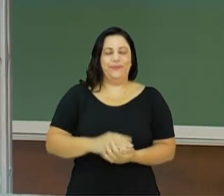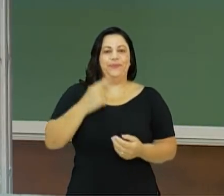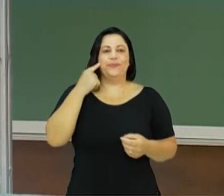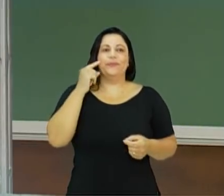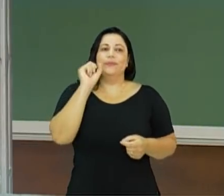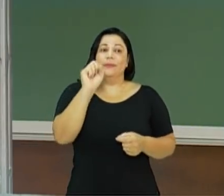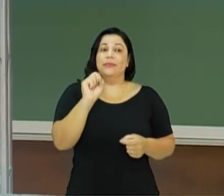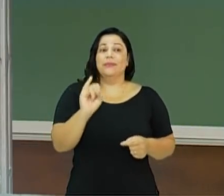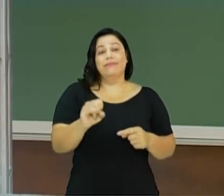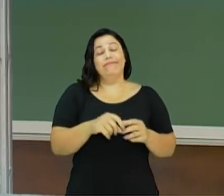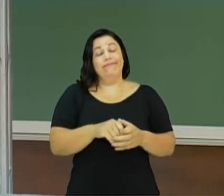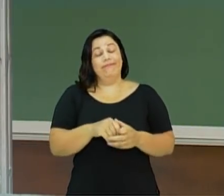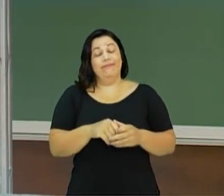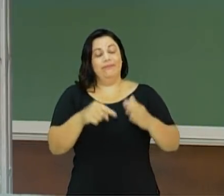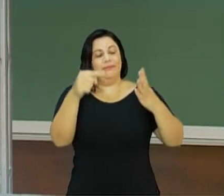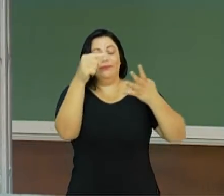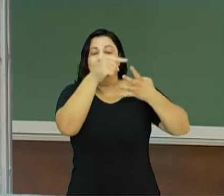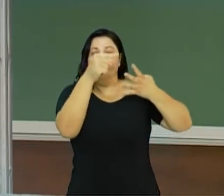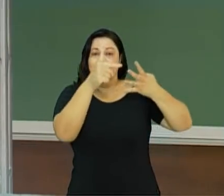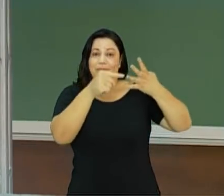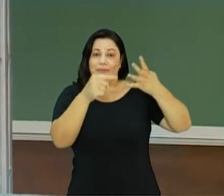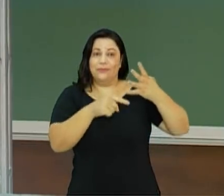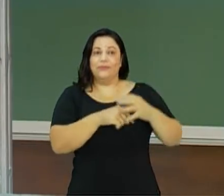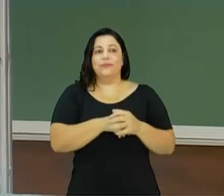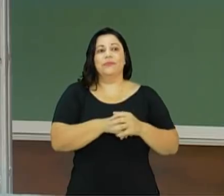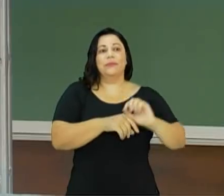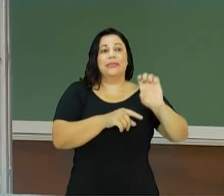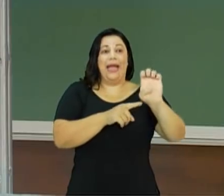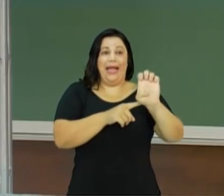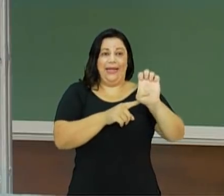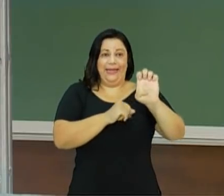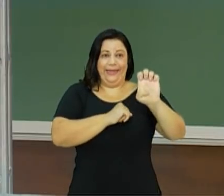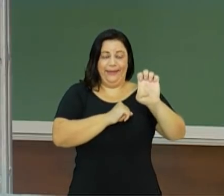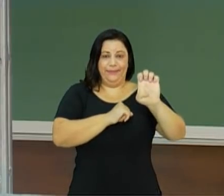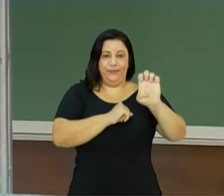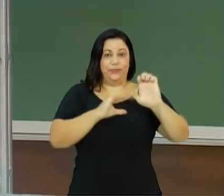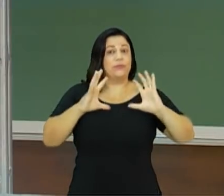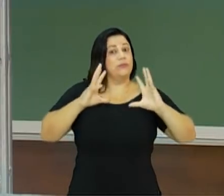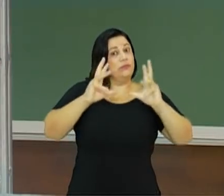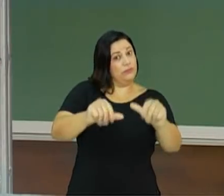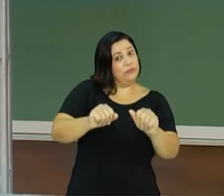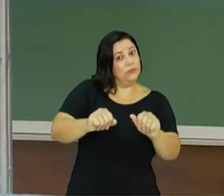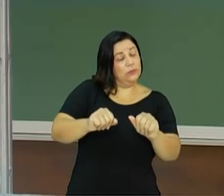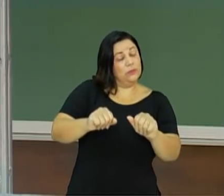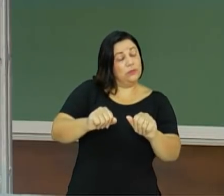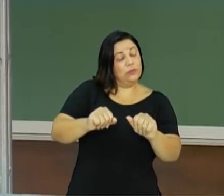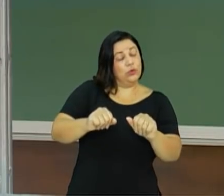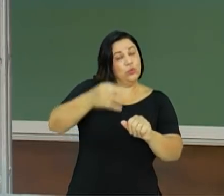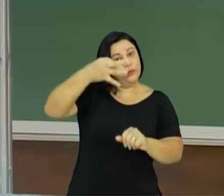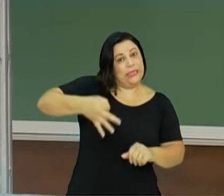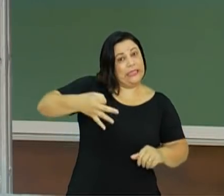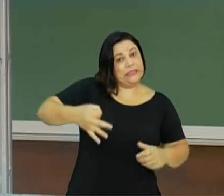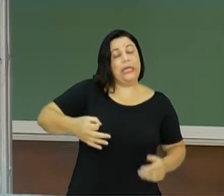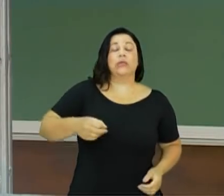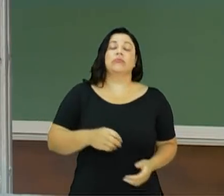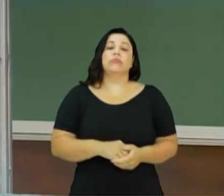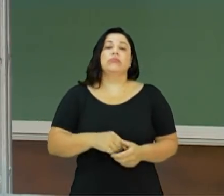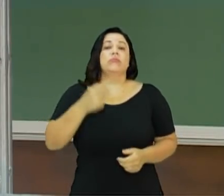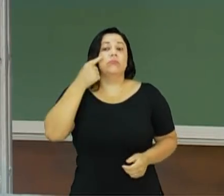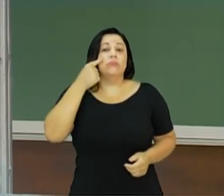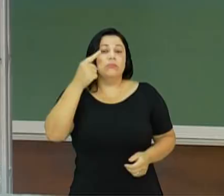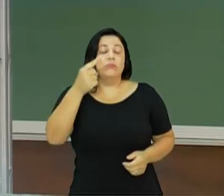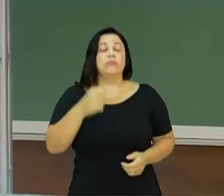1 e 4, alternativa D. E se você achar que todas as alternativas que eu citei ali são verdadeiras, você vai marcar a letra